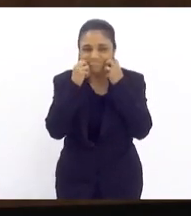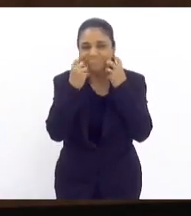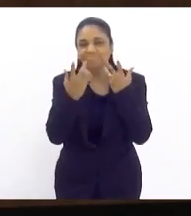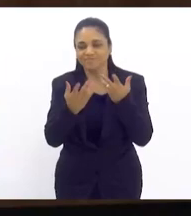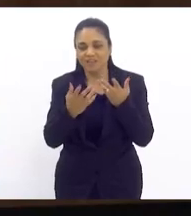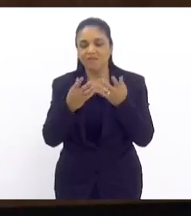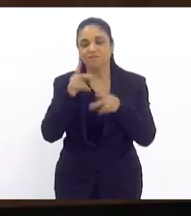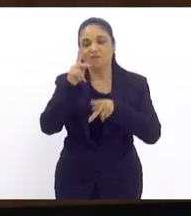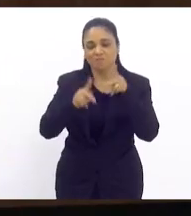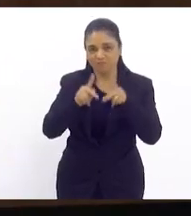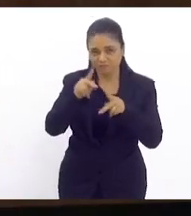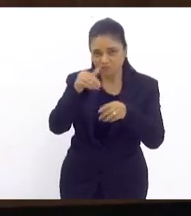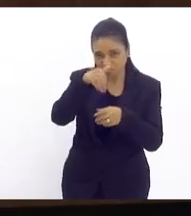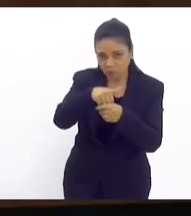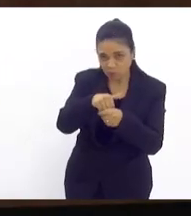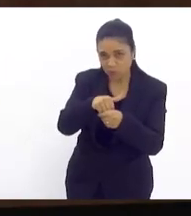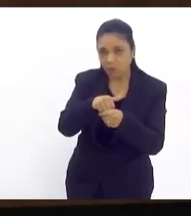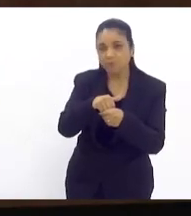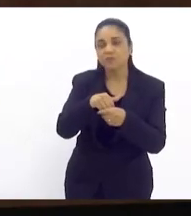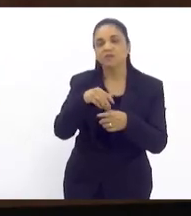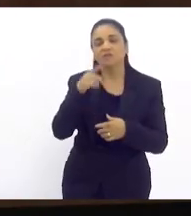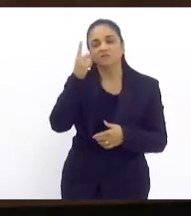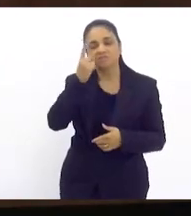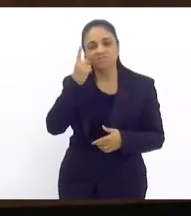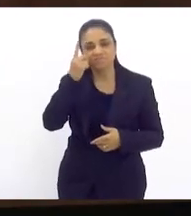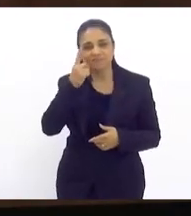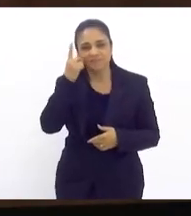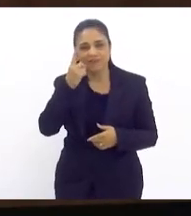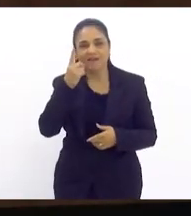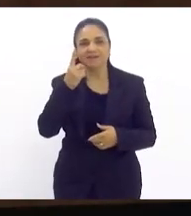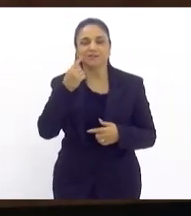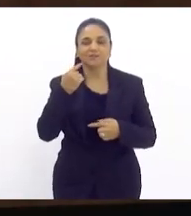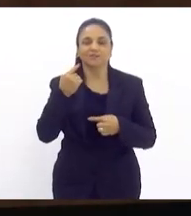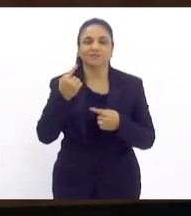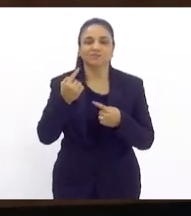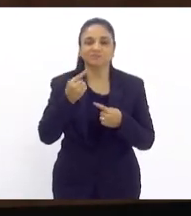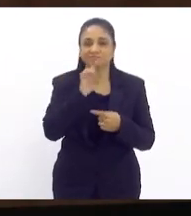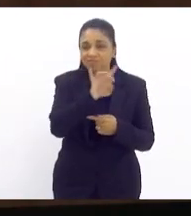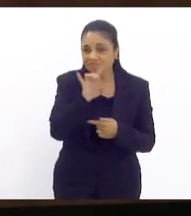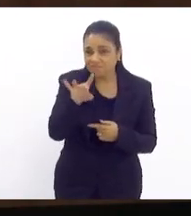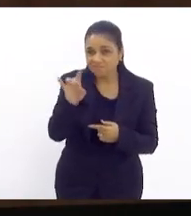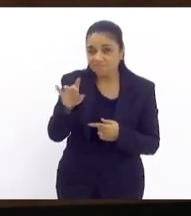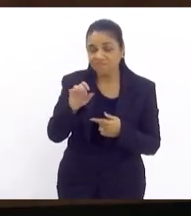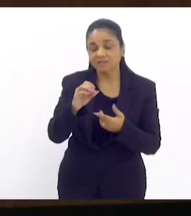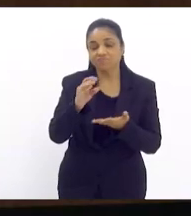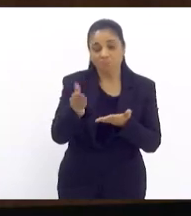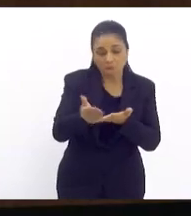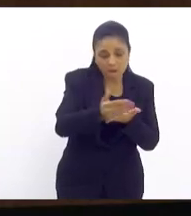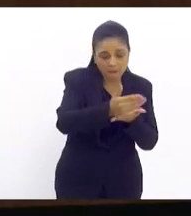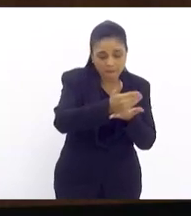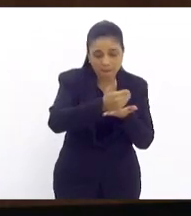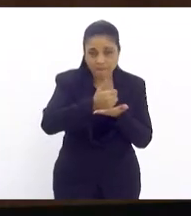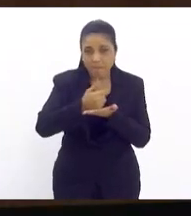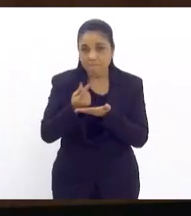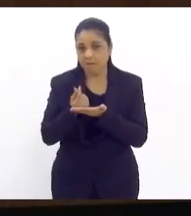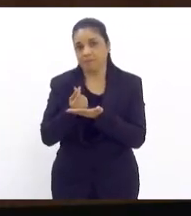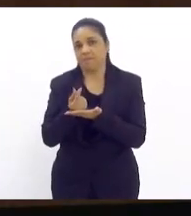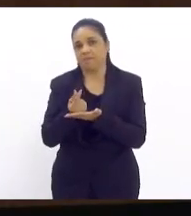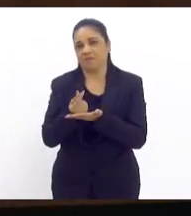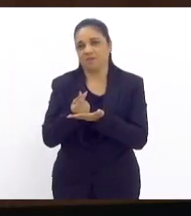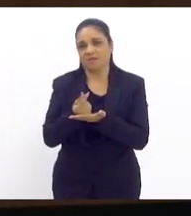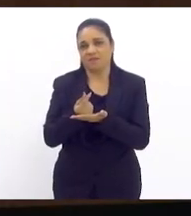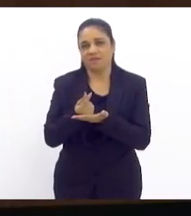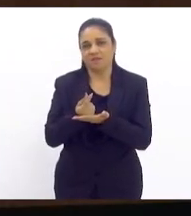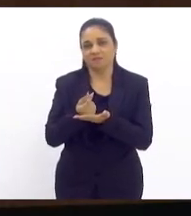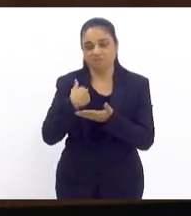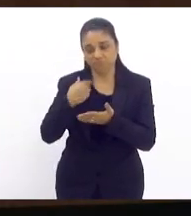exaltar também a independência de cada de é de estar gerindo esse esse fundo de acordo com a demanda que ele